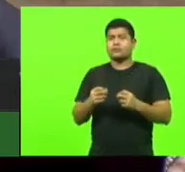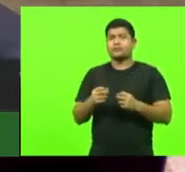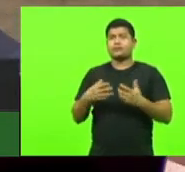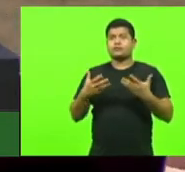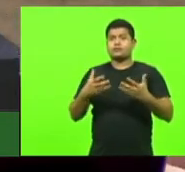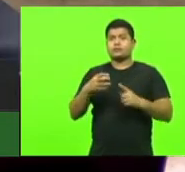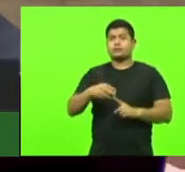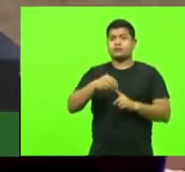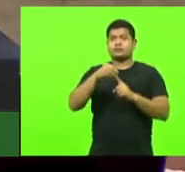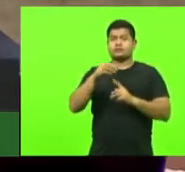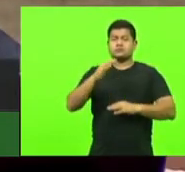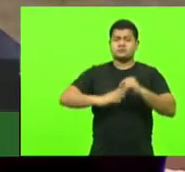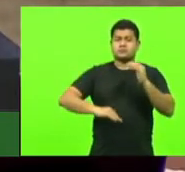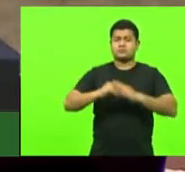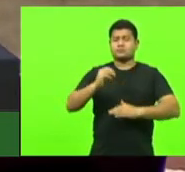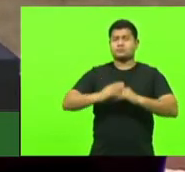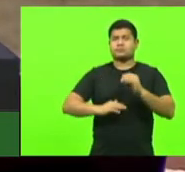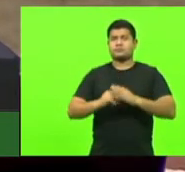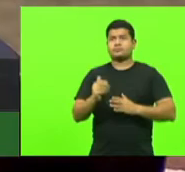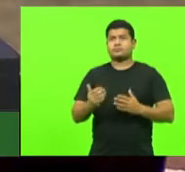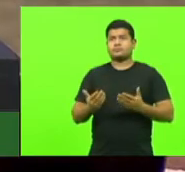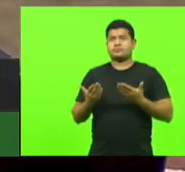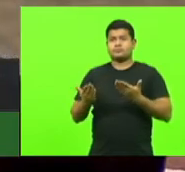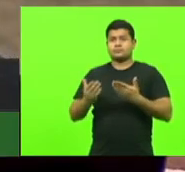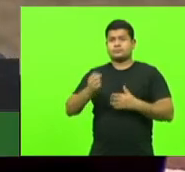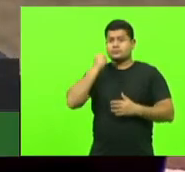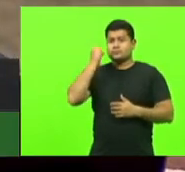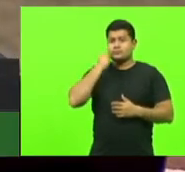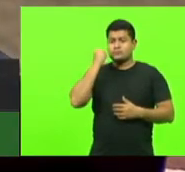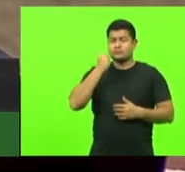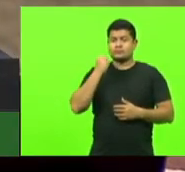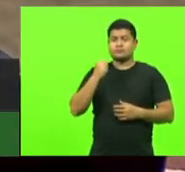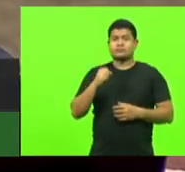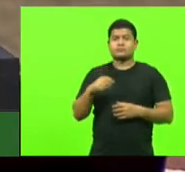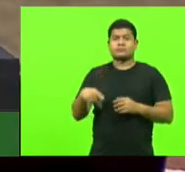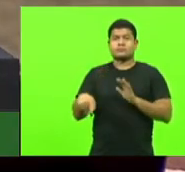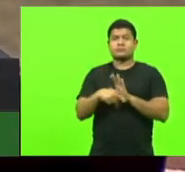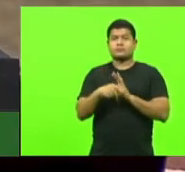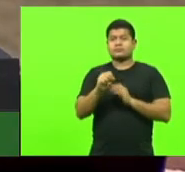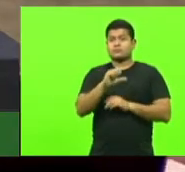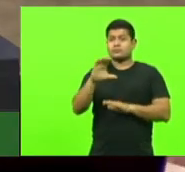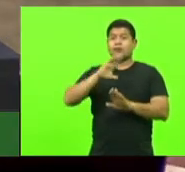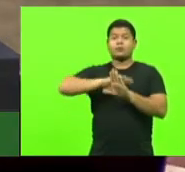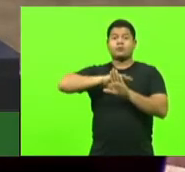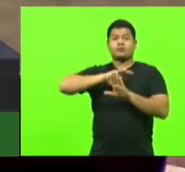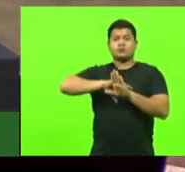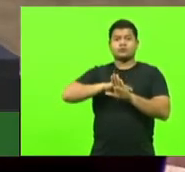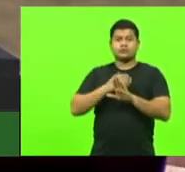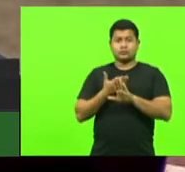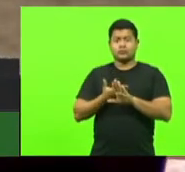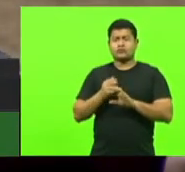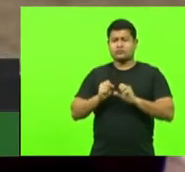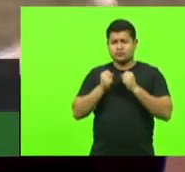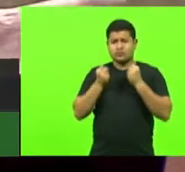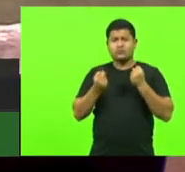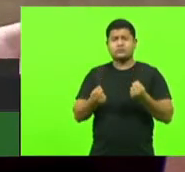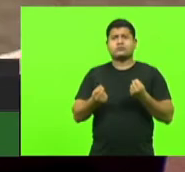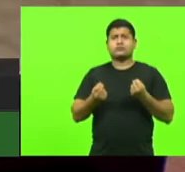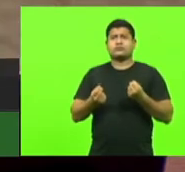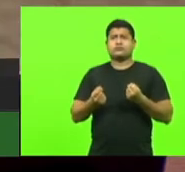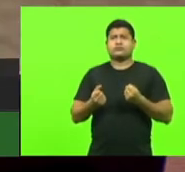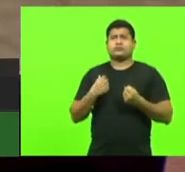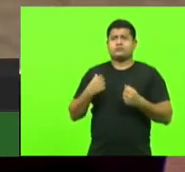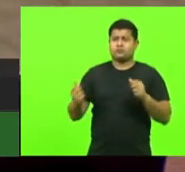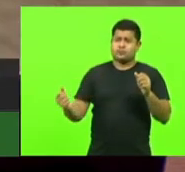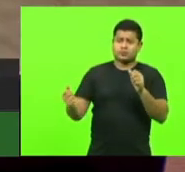destacar aqui a atuação dos nossos senadores catarinenses nos bastidores, que fizeram um esforço muito grande para construir, junto